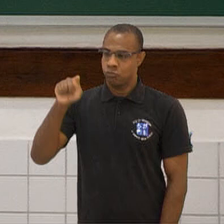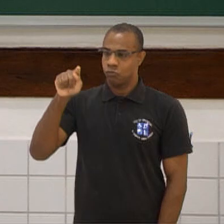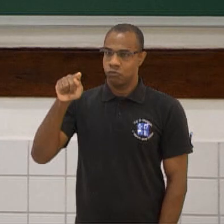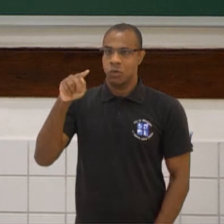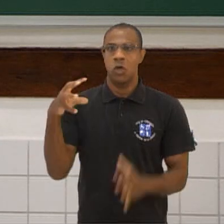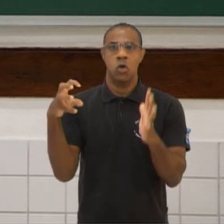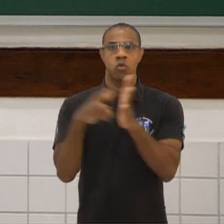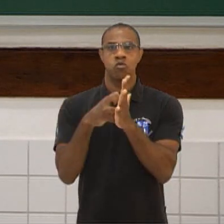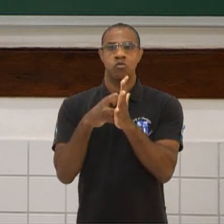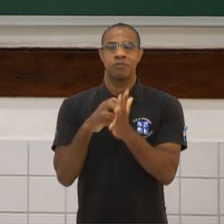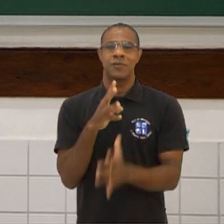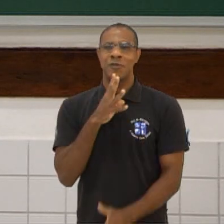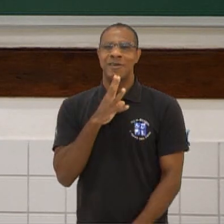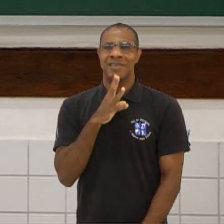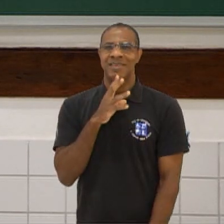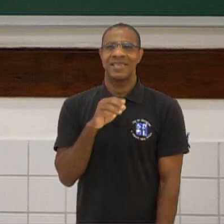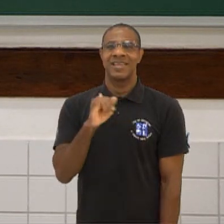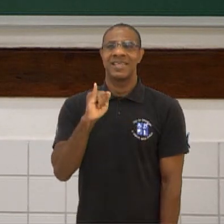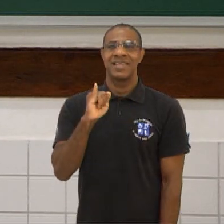ok?